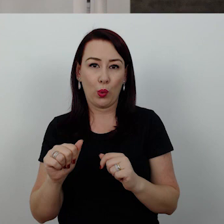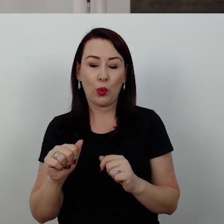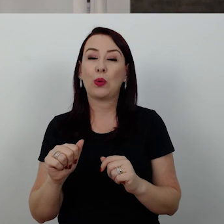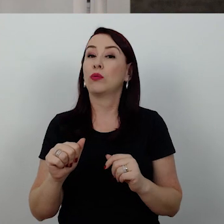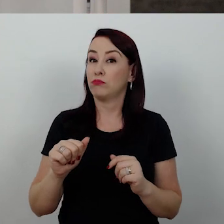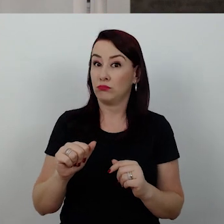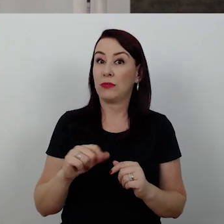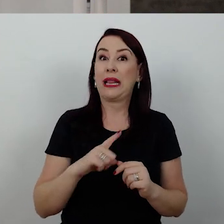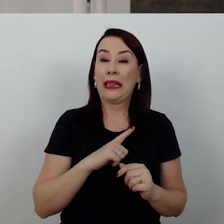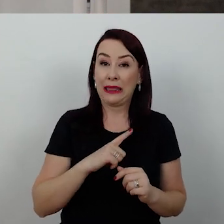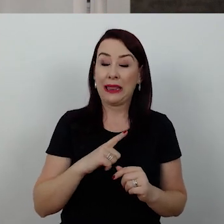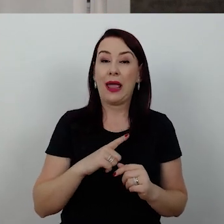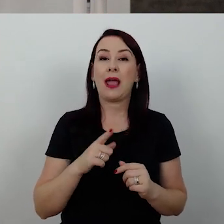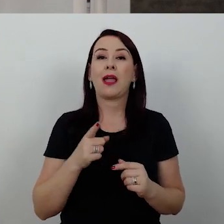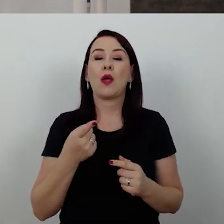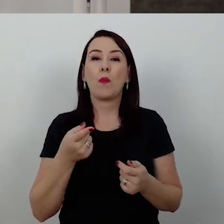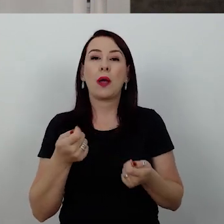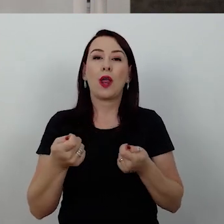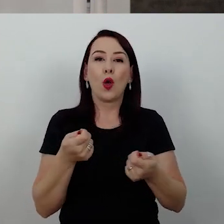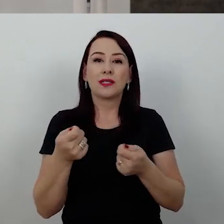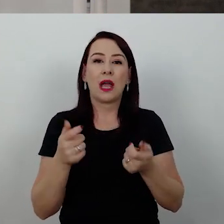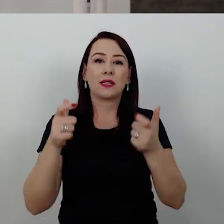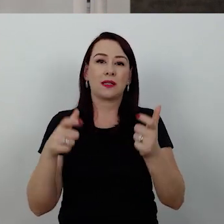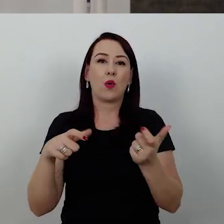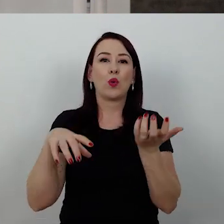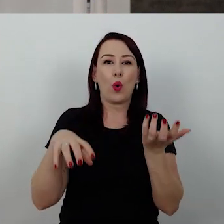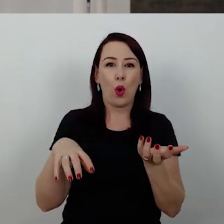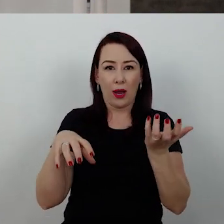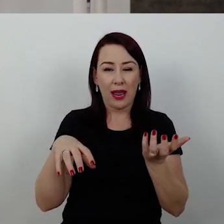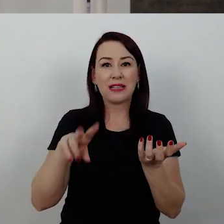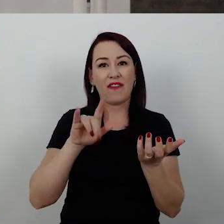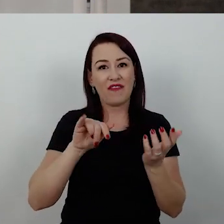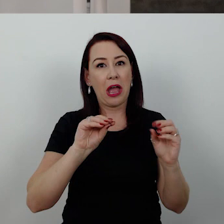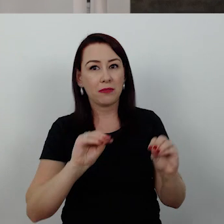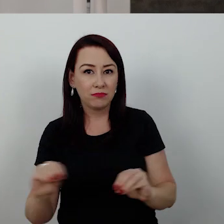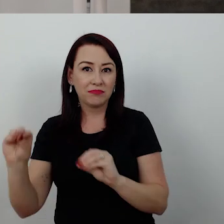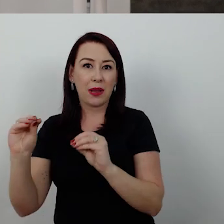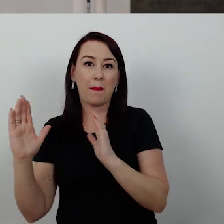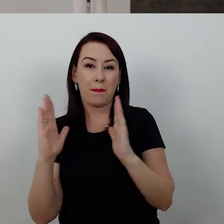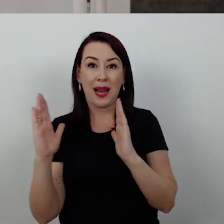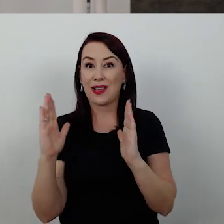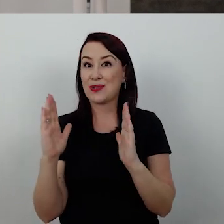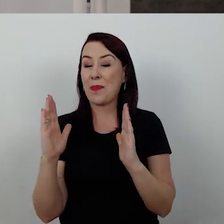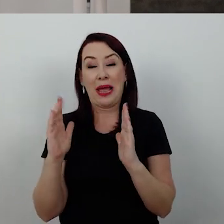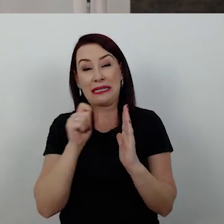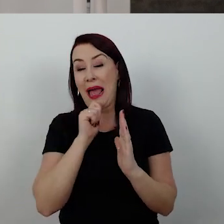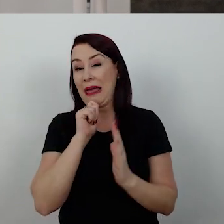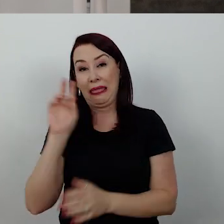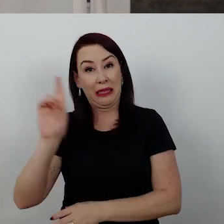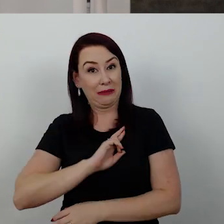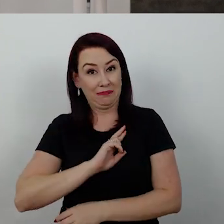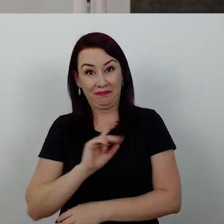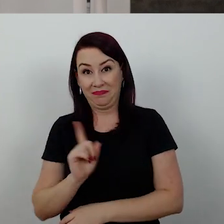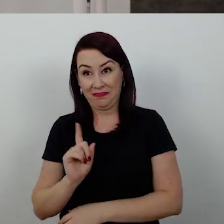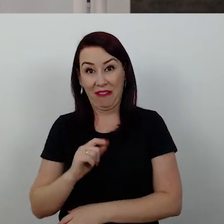Existe uma tramitação no Congresso Nacional para que esse prazo seja prorrogado, mas hoje a gente não tem ainda